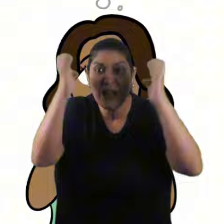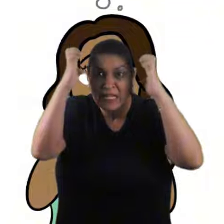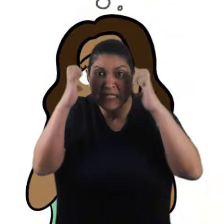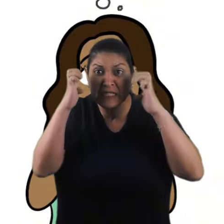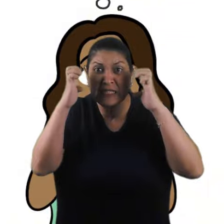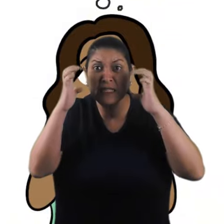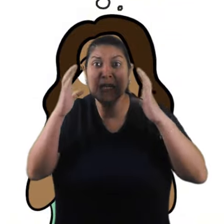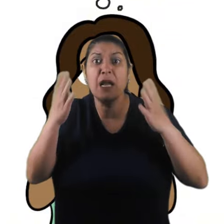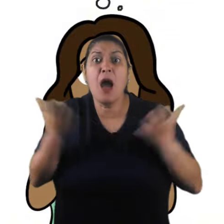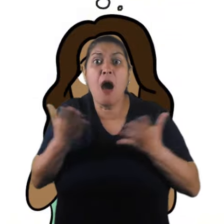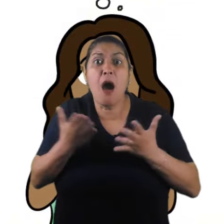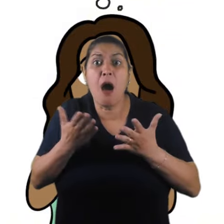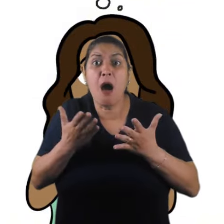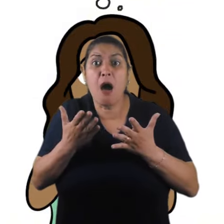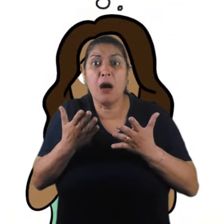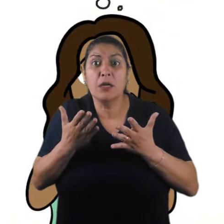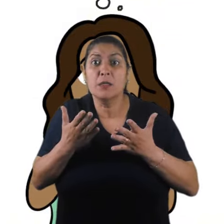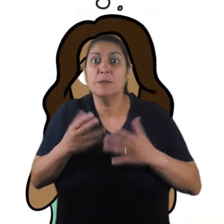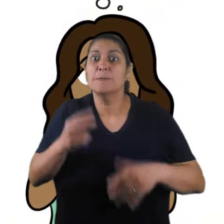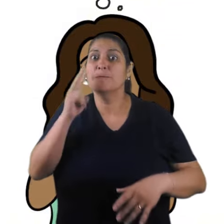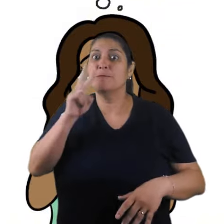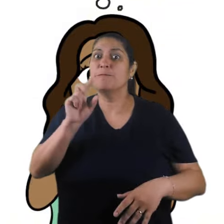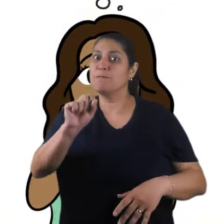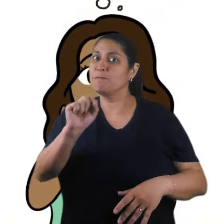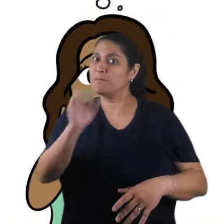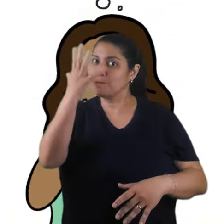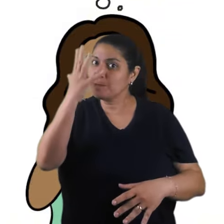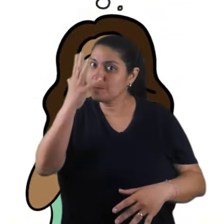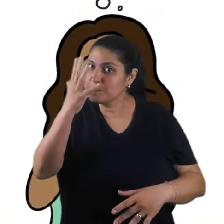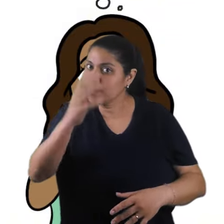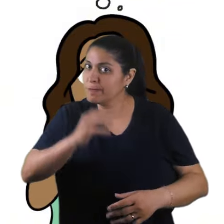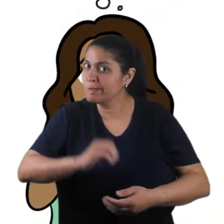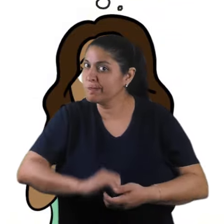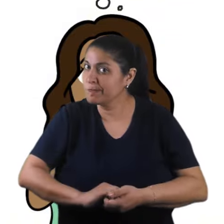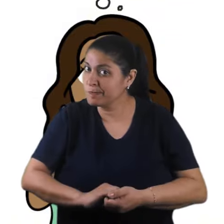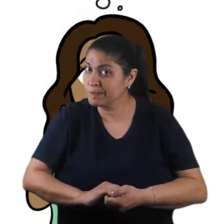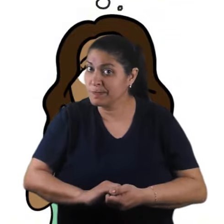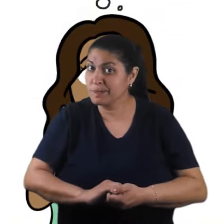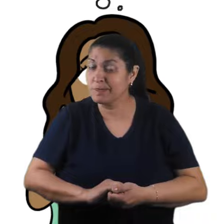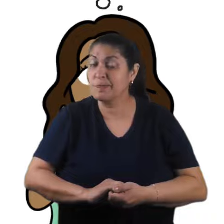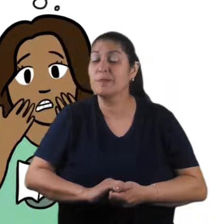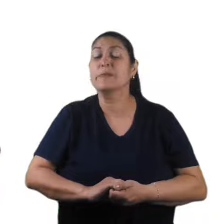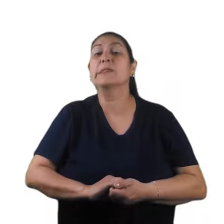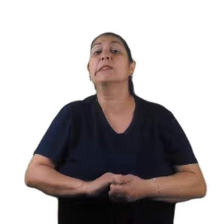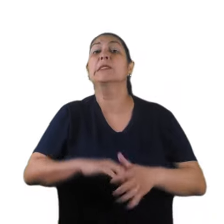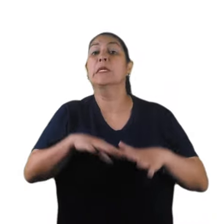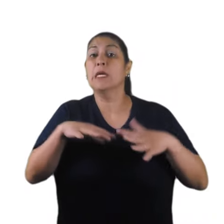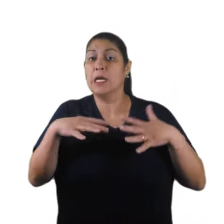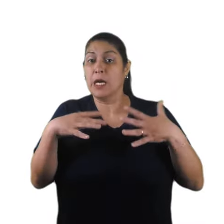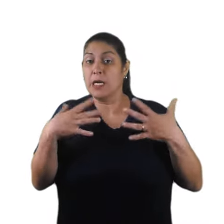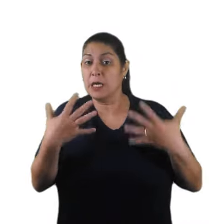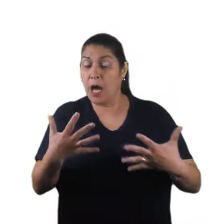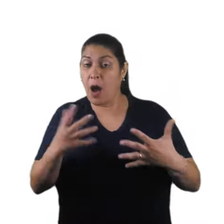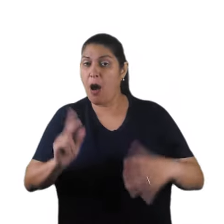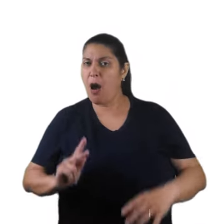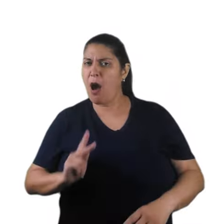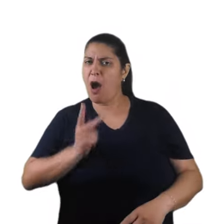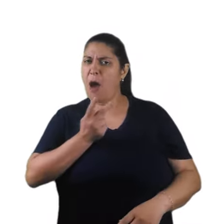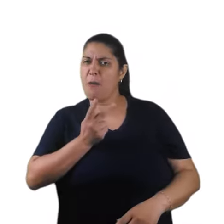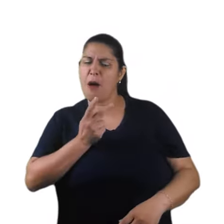de Mardoqueu era o mesmo de Ester. E agora? Vamos ver o que aconteceu.